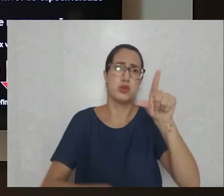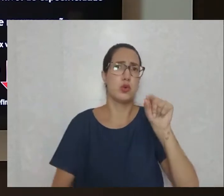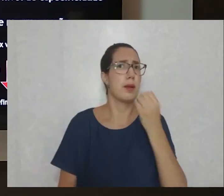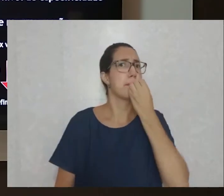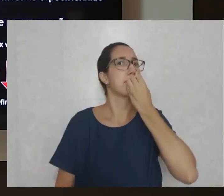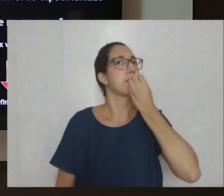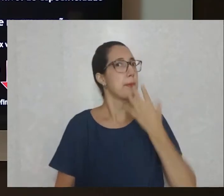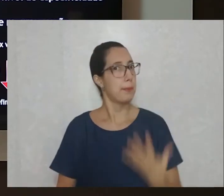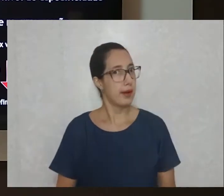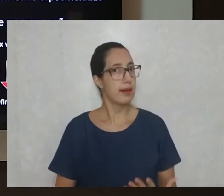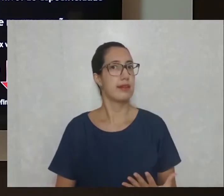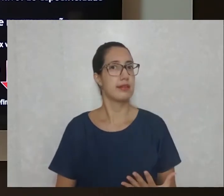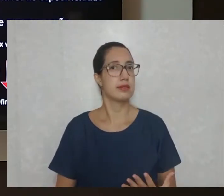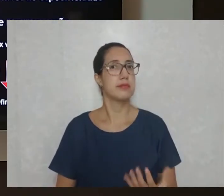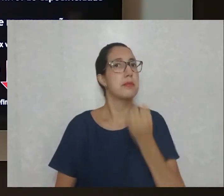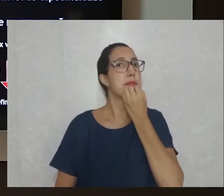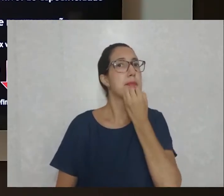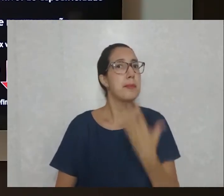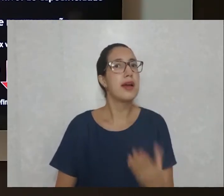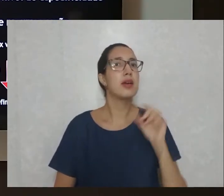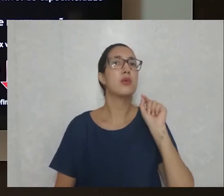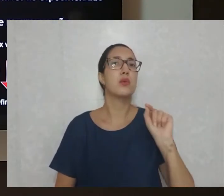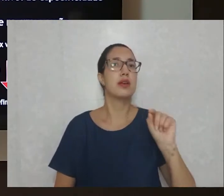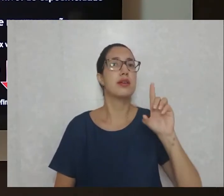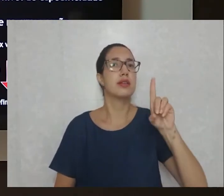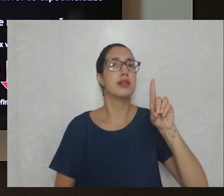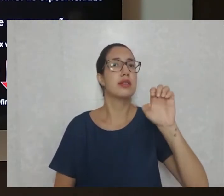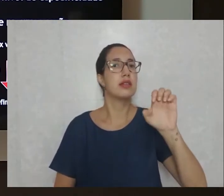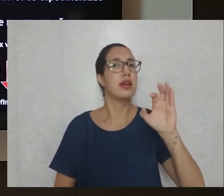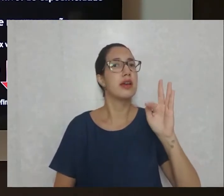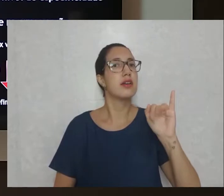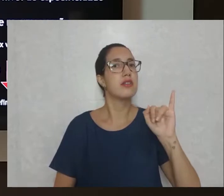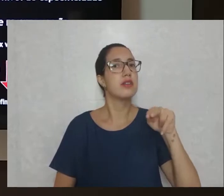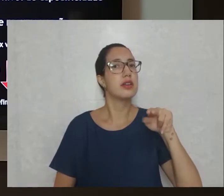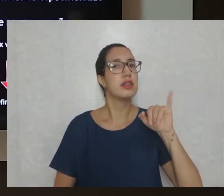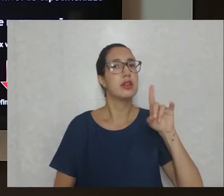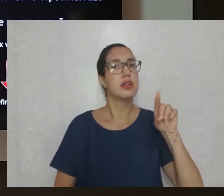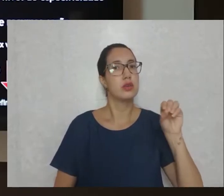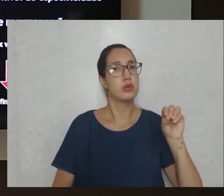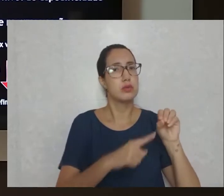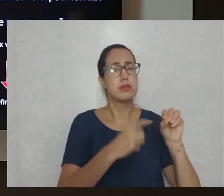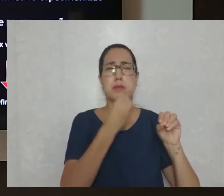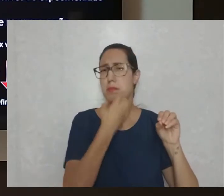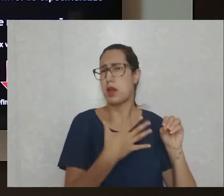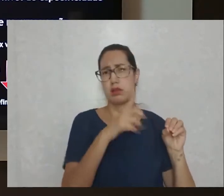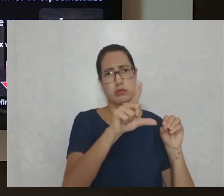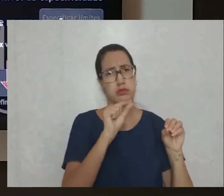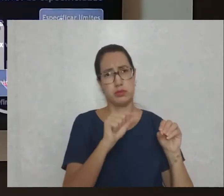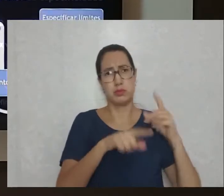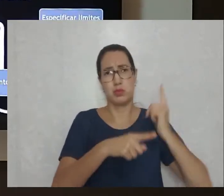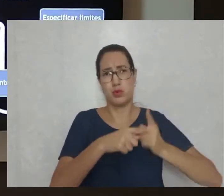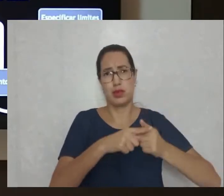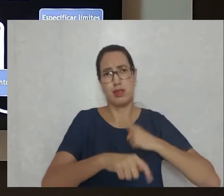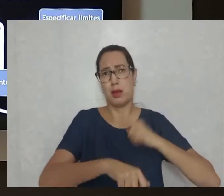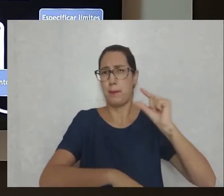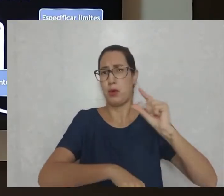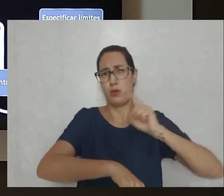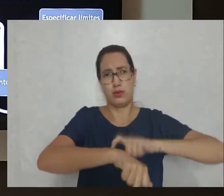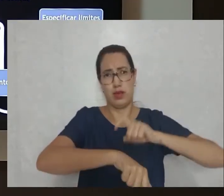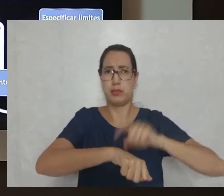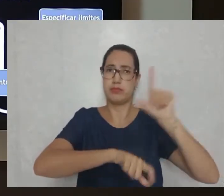tá? E no caso de vocês, ele não vai poder nem ser vago, nem ser amplo, porque vocês têm pouco tempo para fazer a pesquisa, tá? Bom, e a